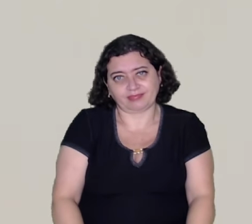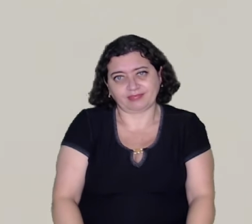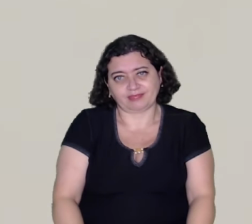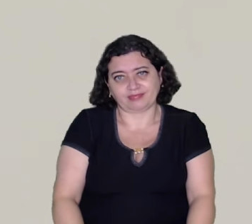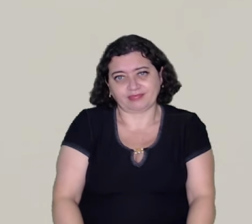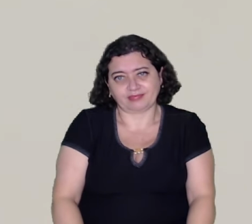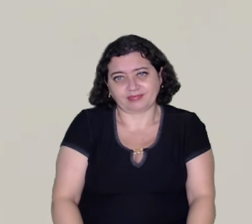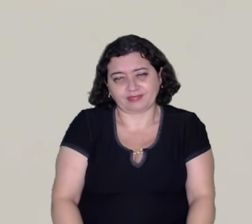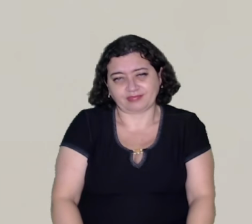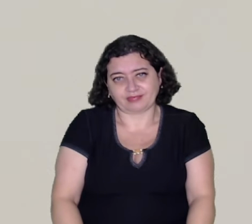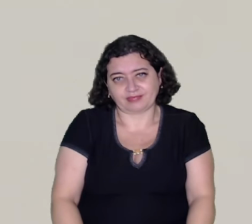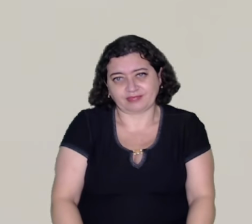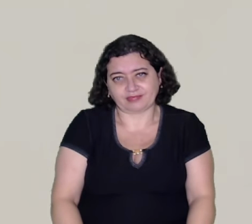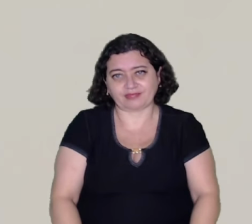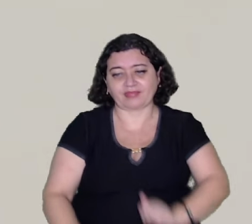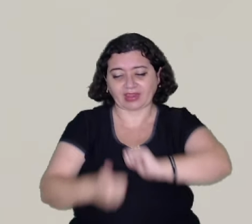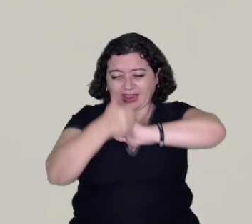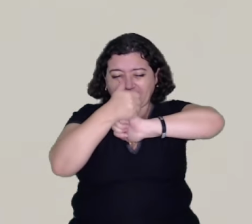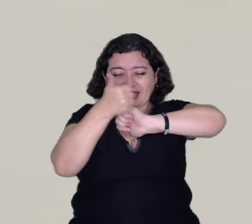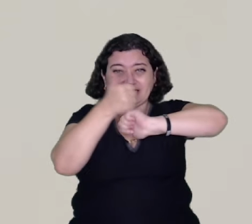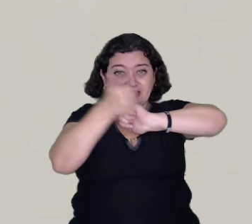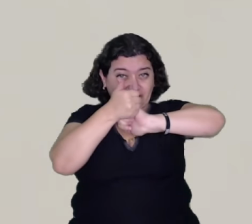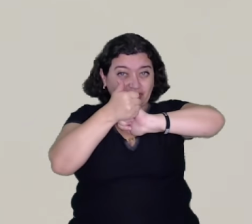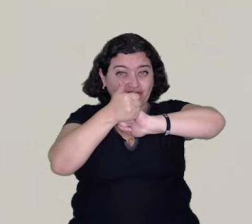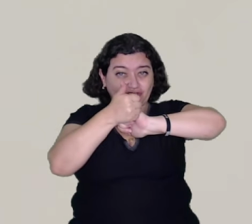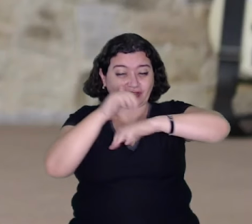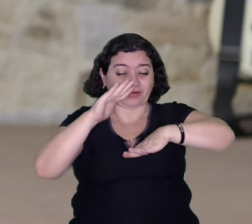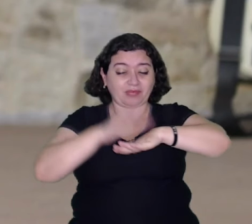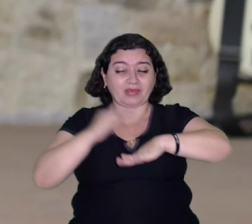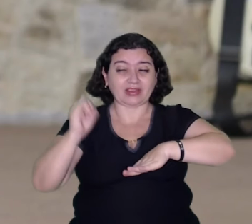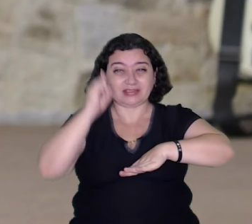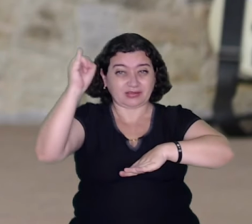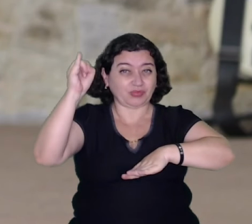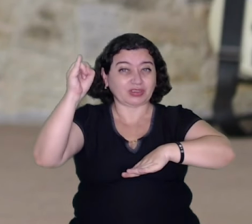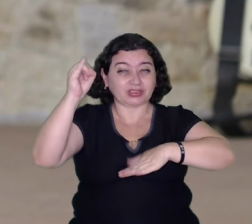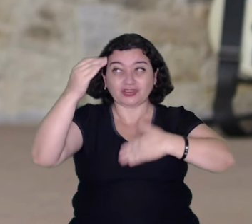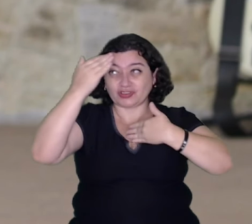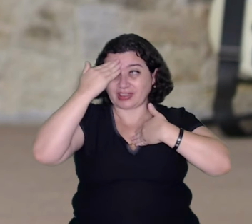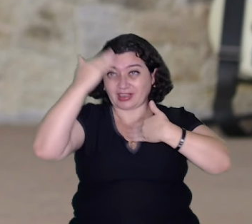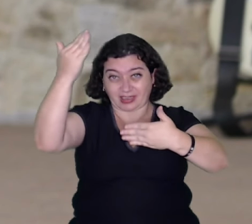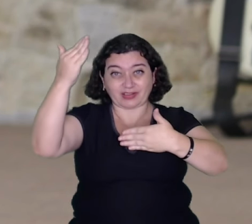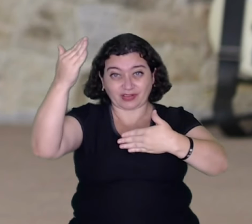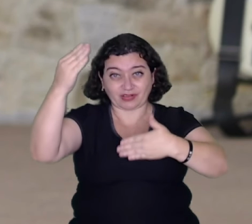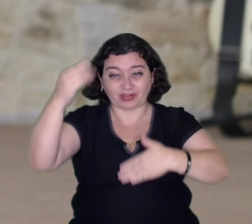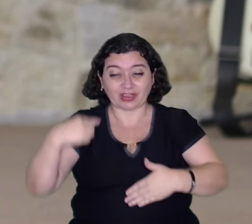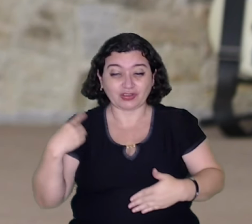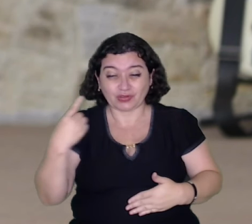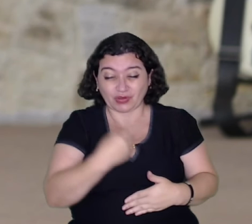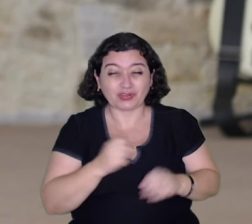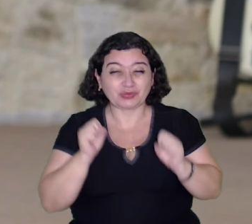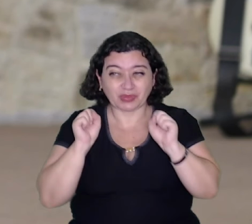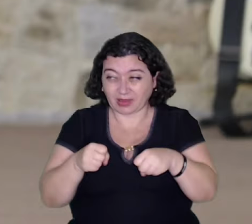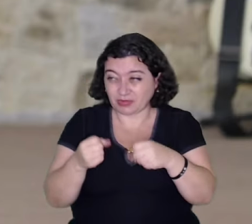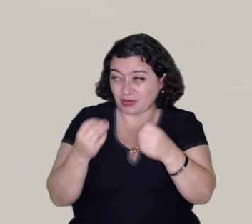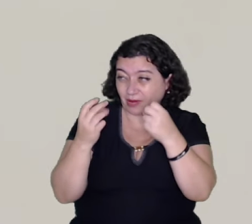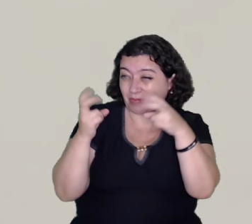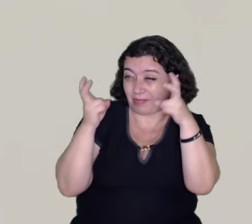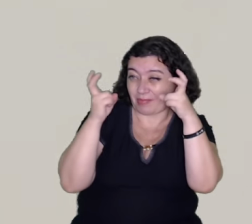A característica fundamental da gratidão é essa capacidade de nós